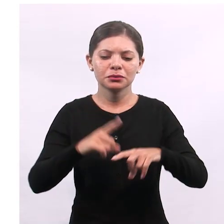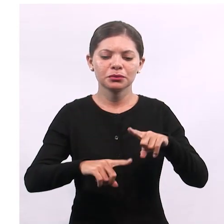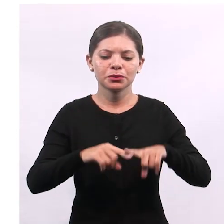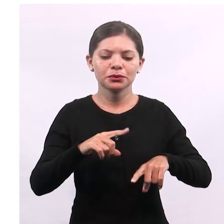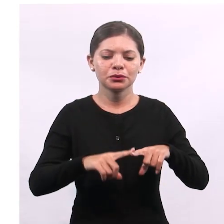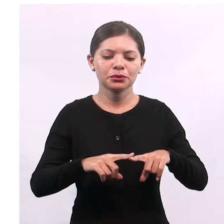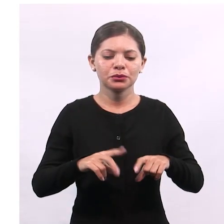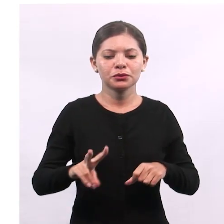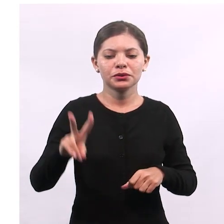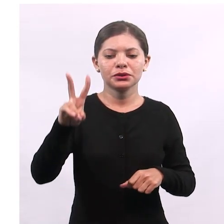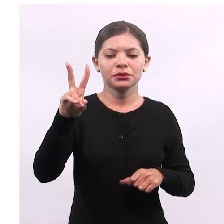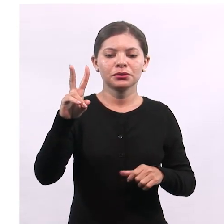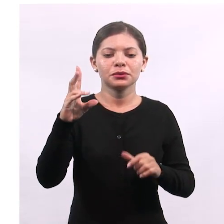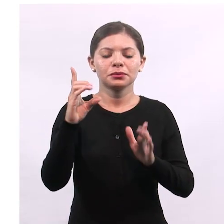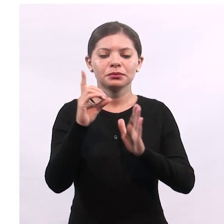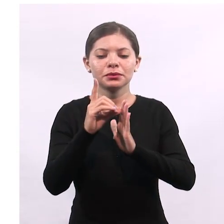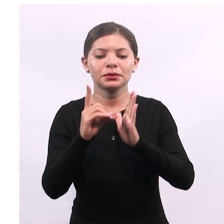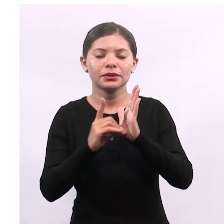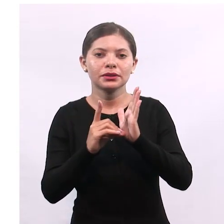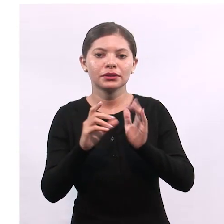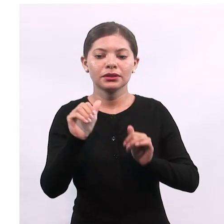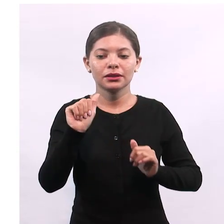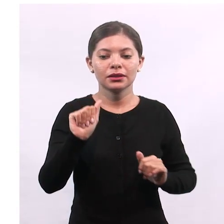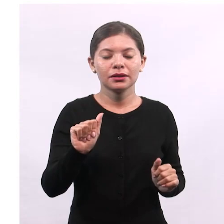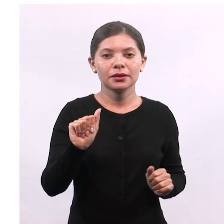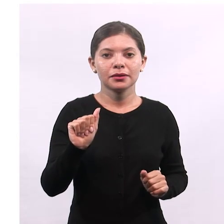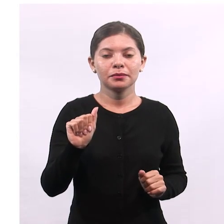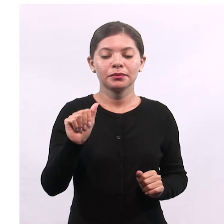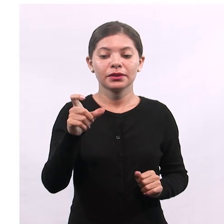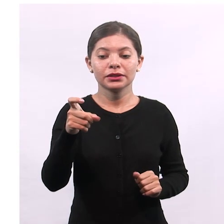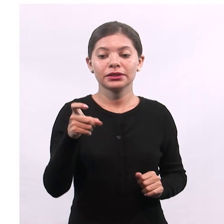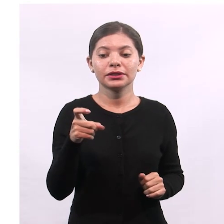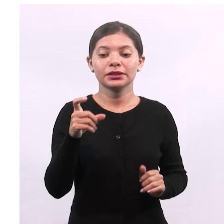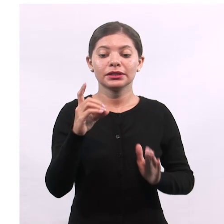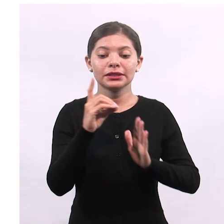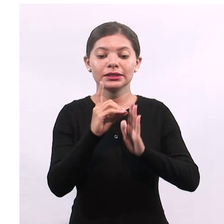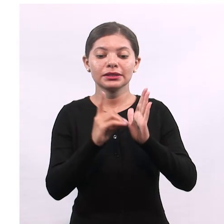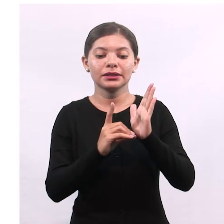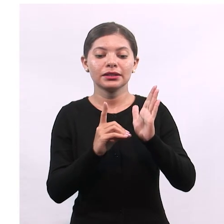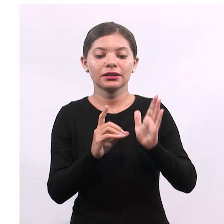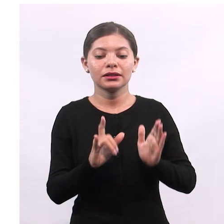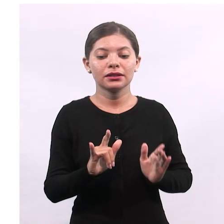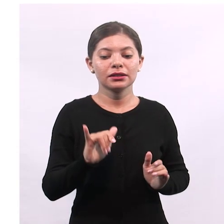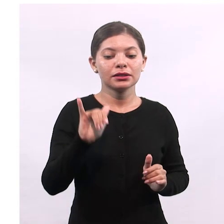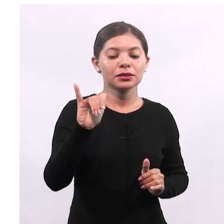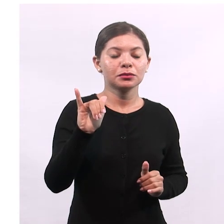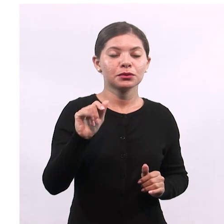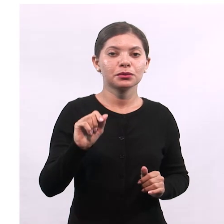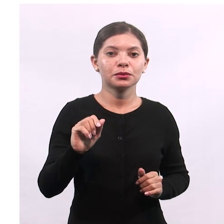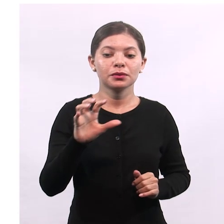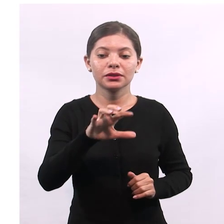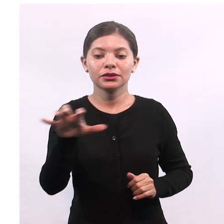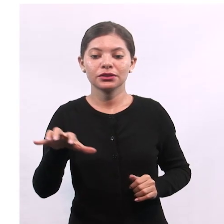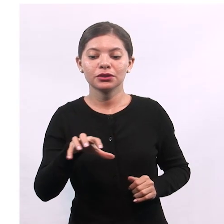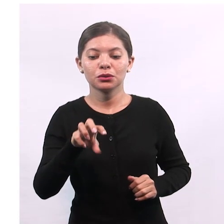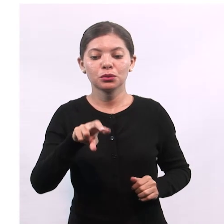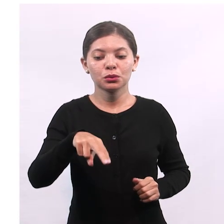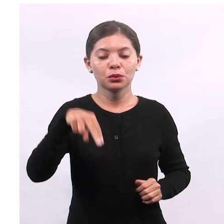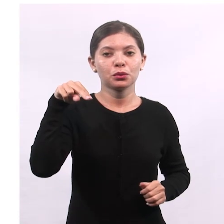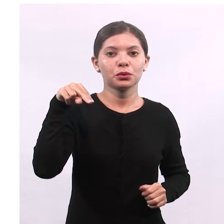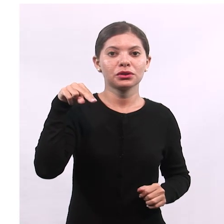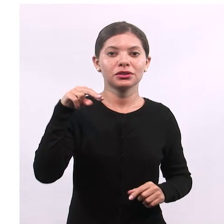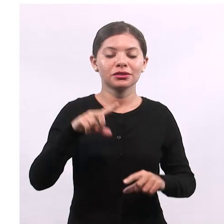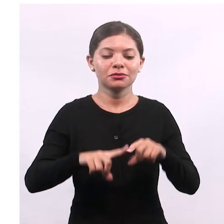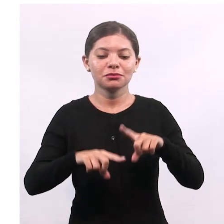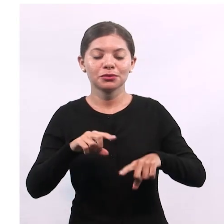década a década Y na região norte do produto B poderia envolver até as três séries tá